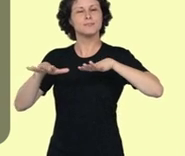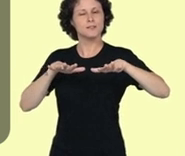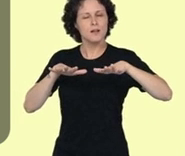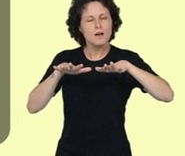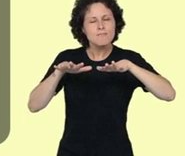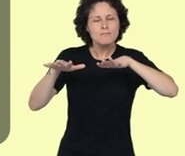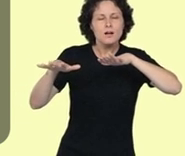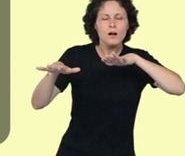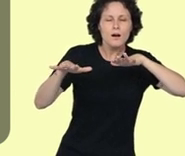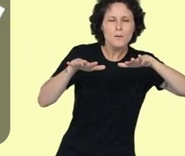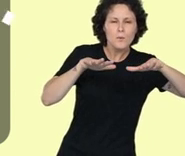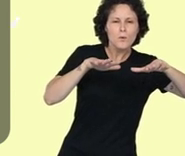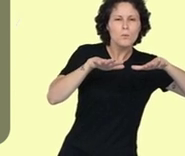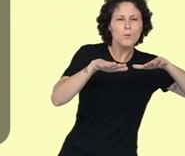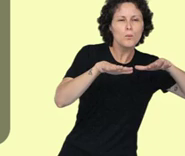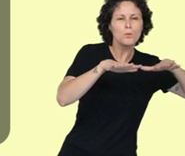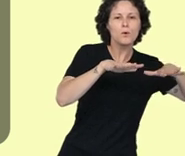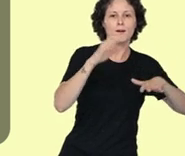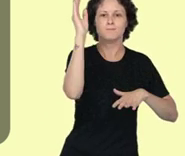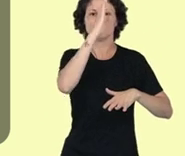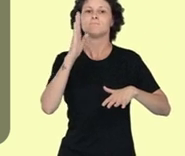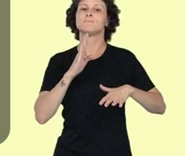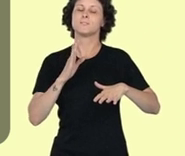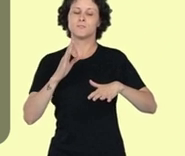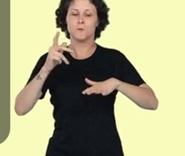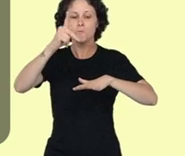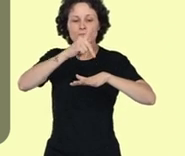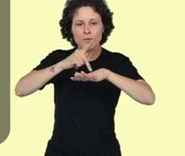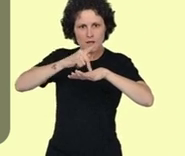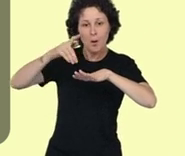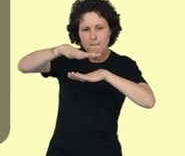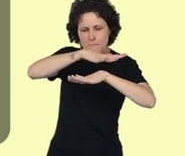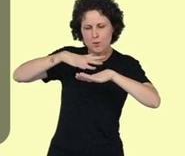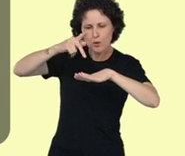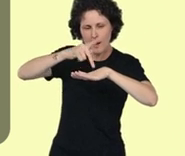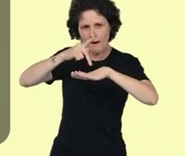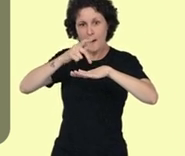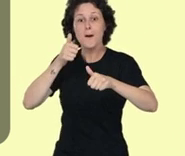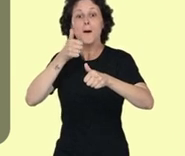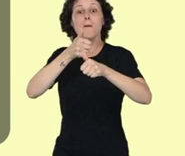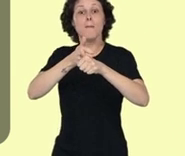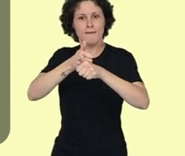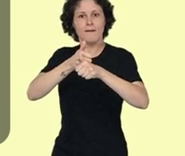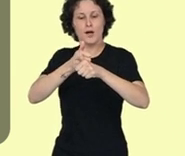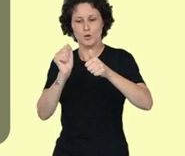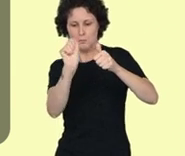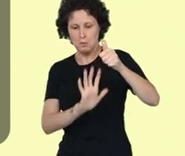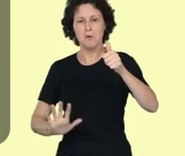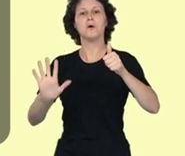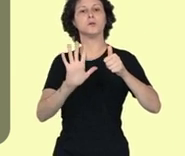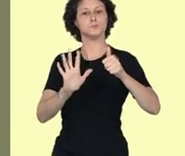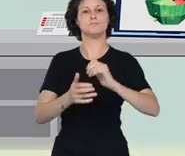bem devagar. O Brasil está em cima da placa sul-americana. Ela é vizinha da placa de Nazca. Interessante, não é